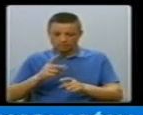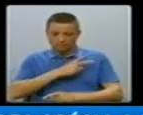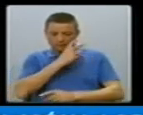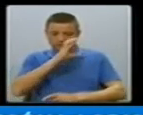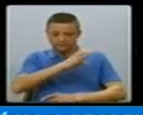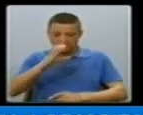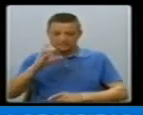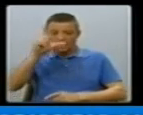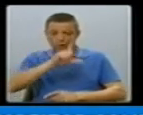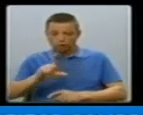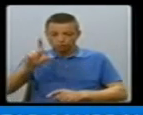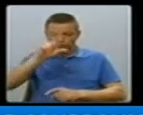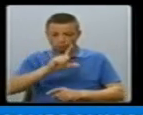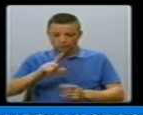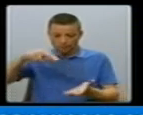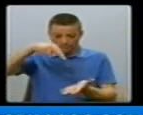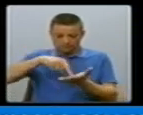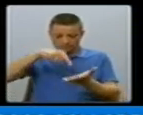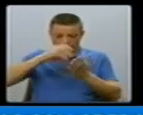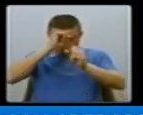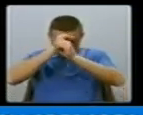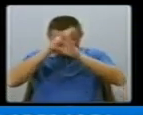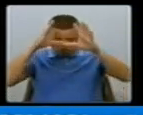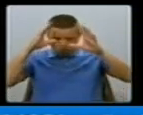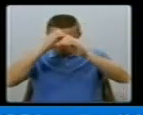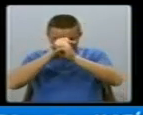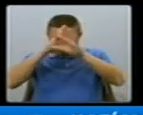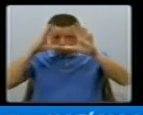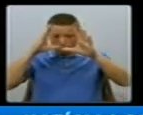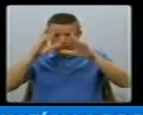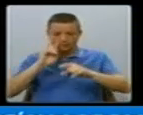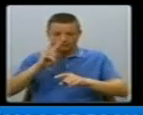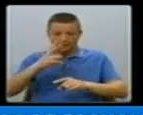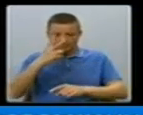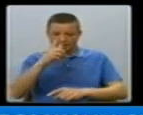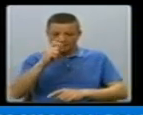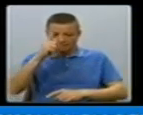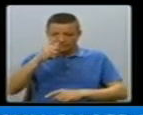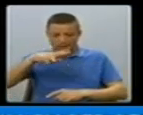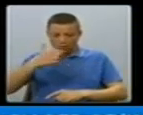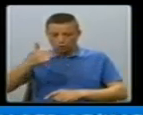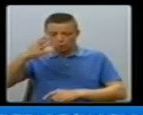Lisboa que estão presentes nestas conclusões e que nos mostram um retrato de Vênus que nesta imagem não é